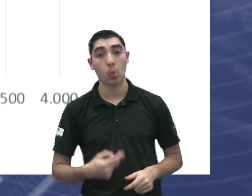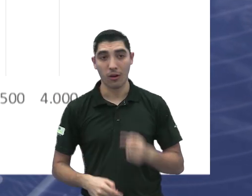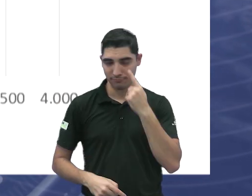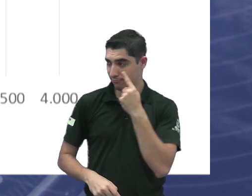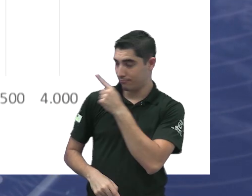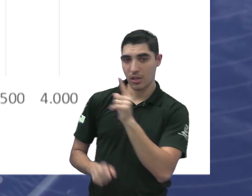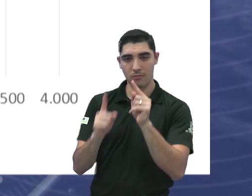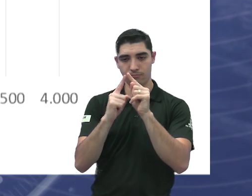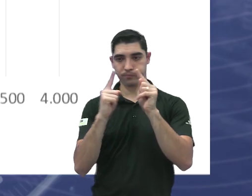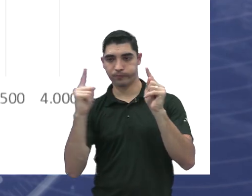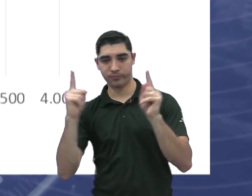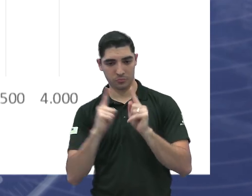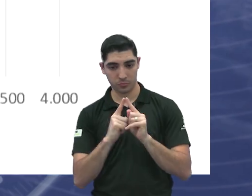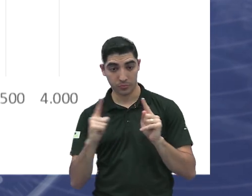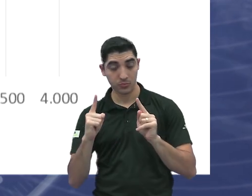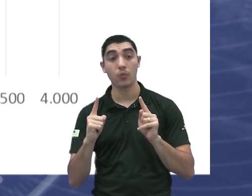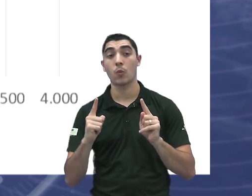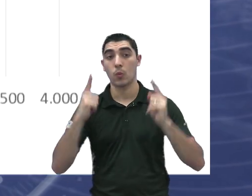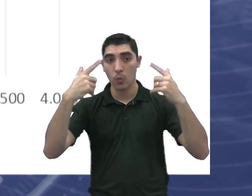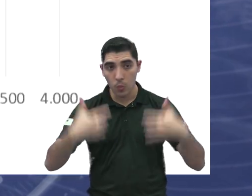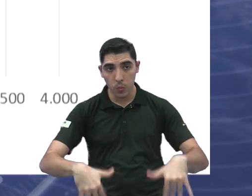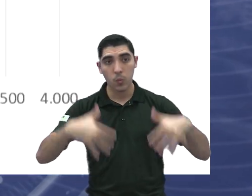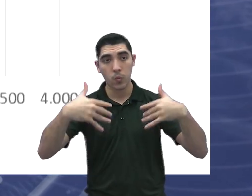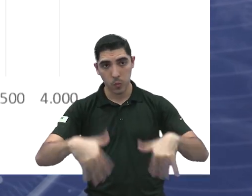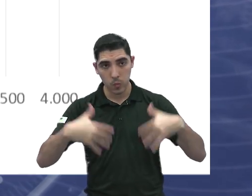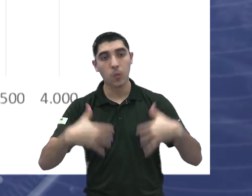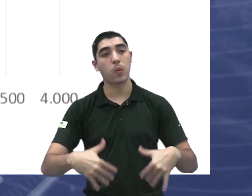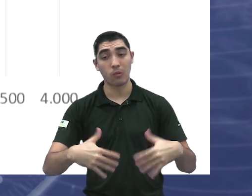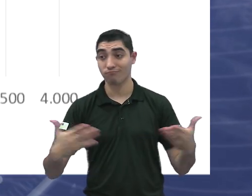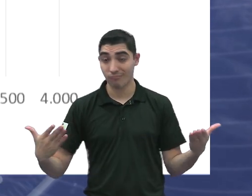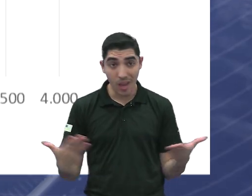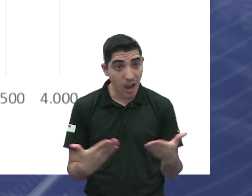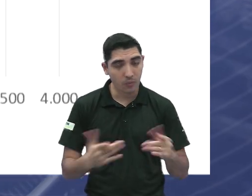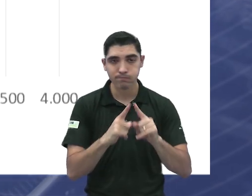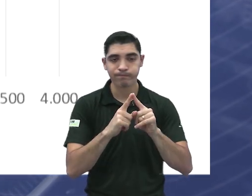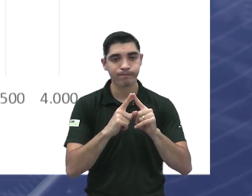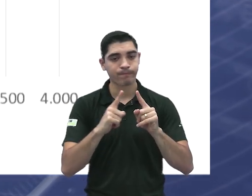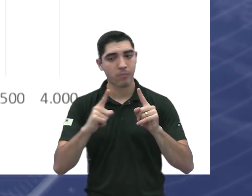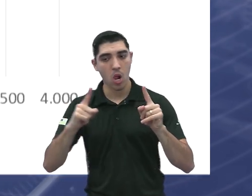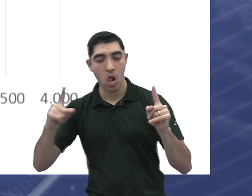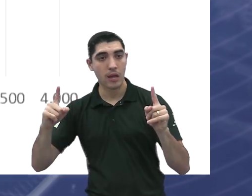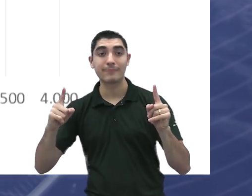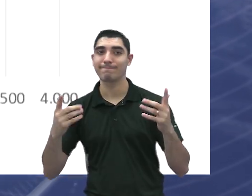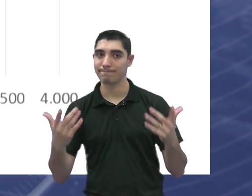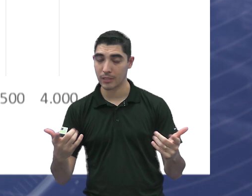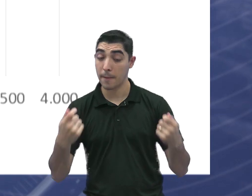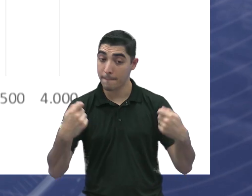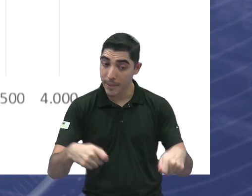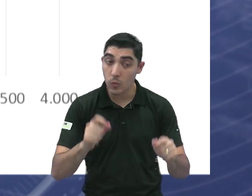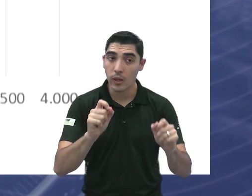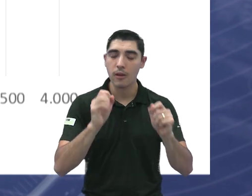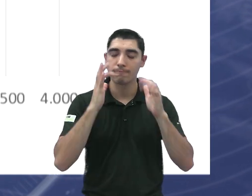mostra, né, claramente o aumento expressivo nos últimos anos, reforçando a importância de cuidar